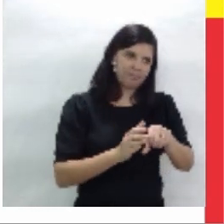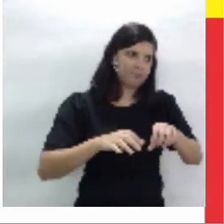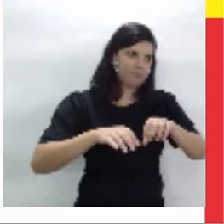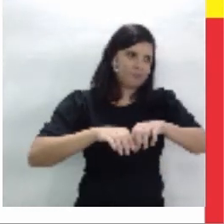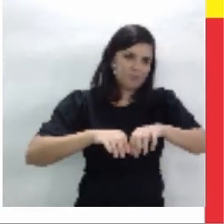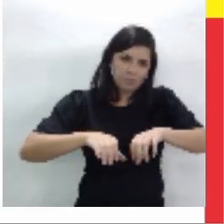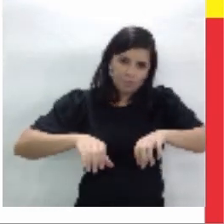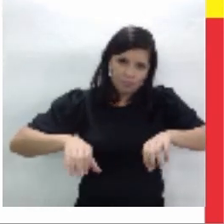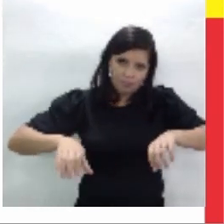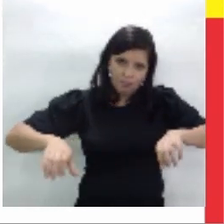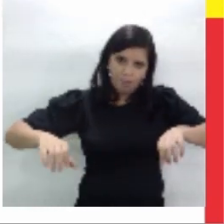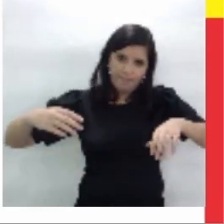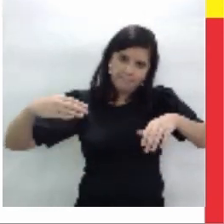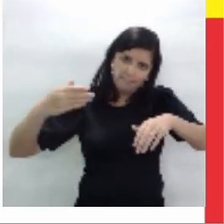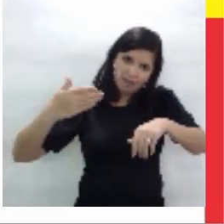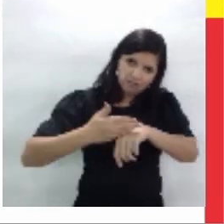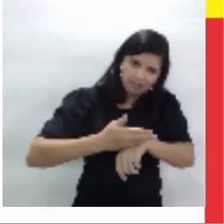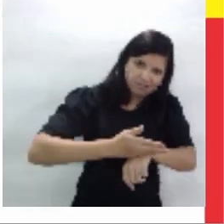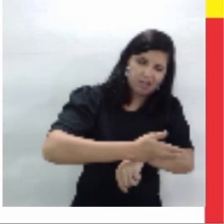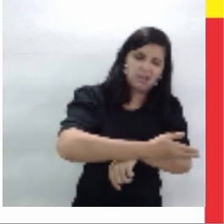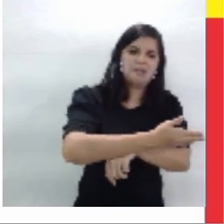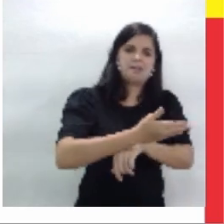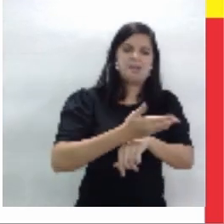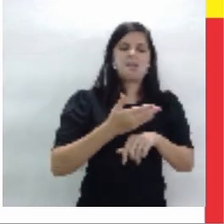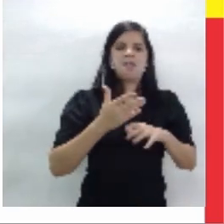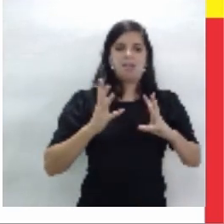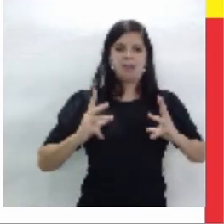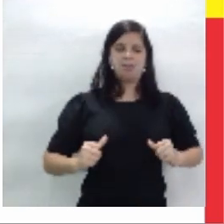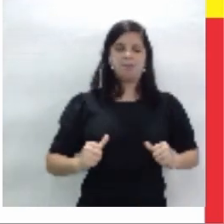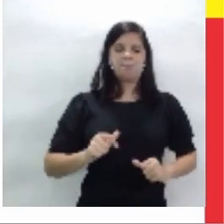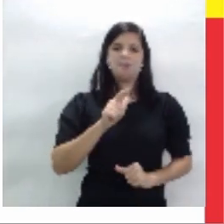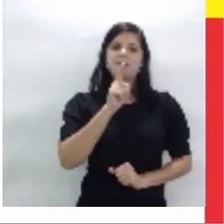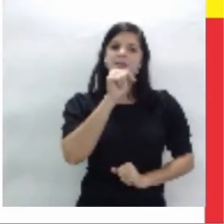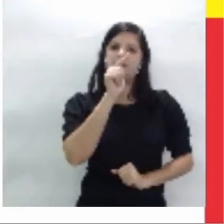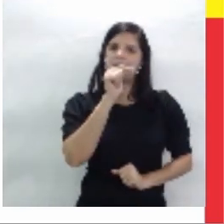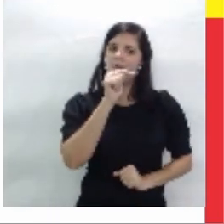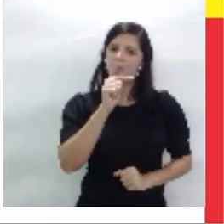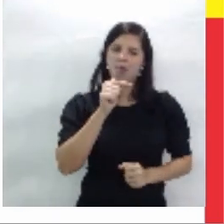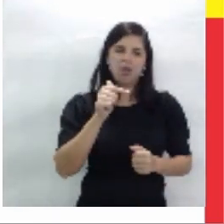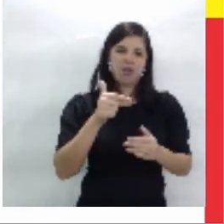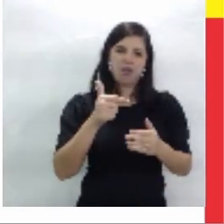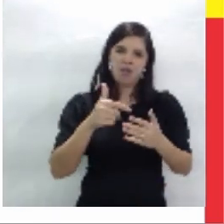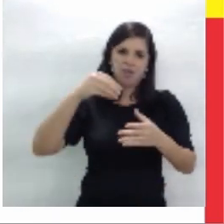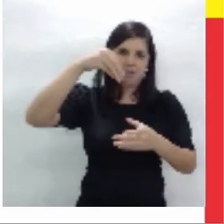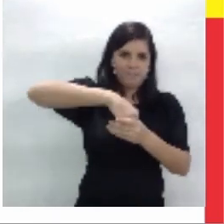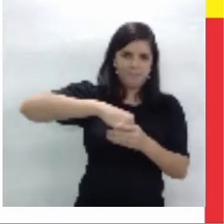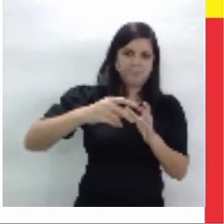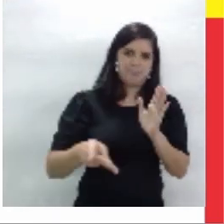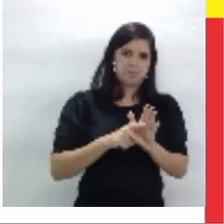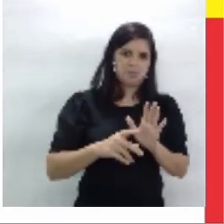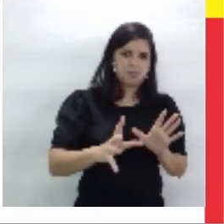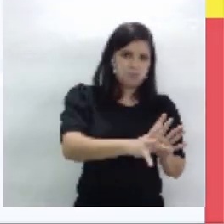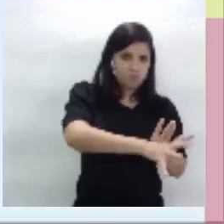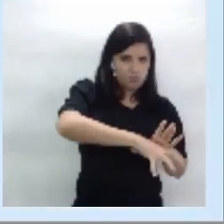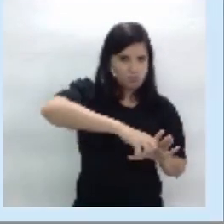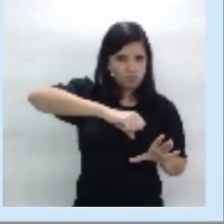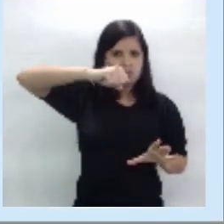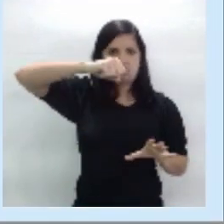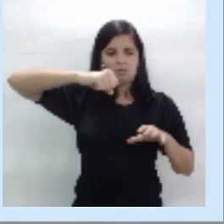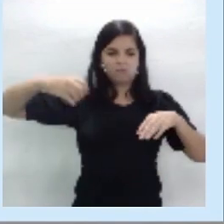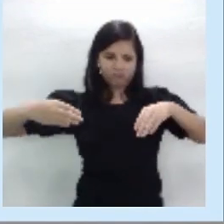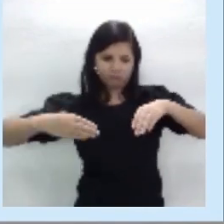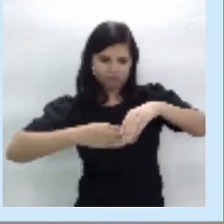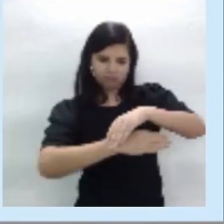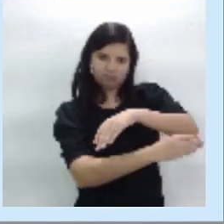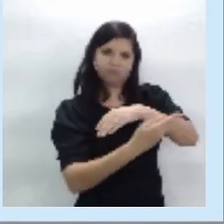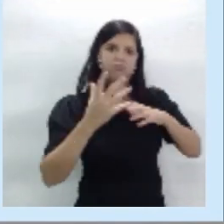vai limpando com a água que é extraída aí de algum ambiente aquático. Olha para mim, gente. Vocês